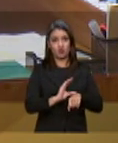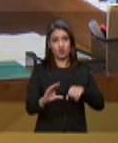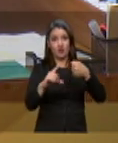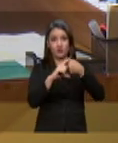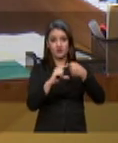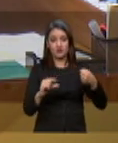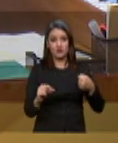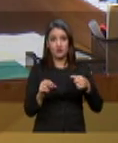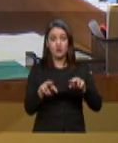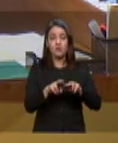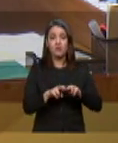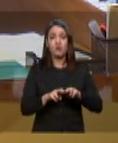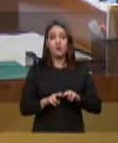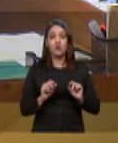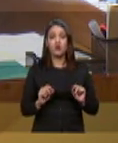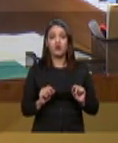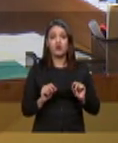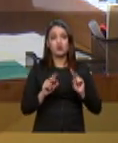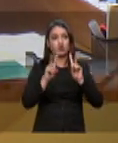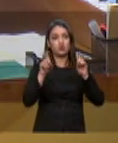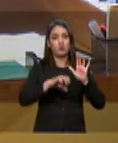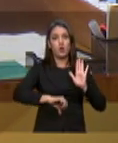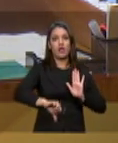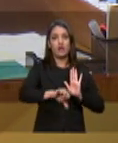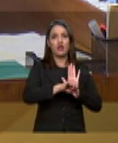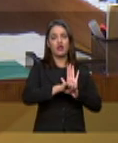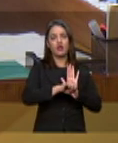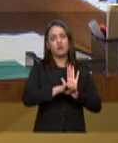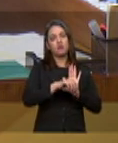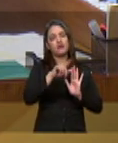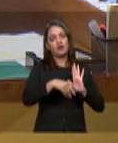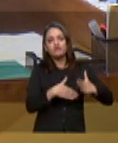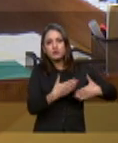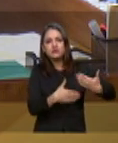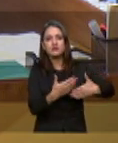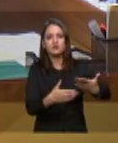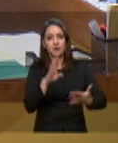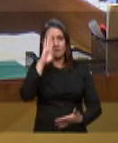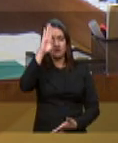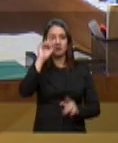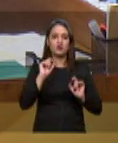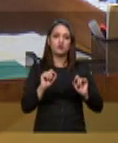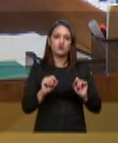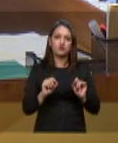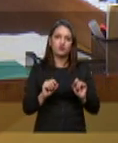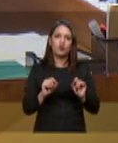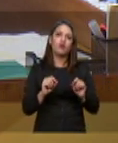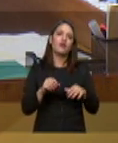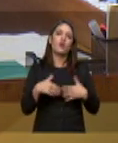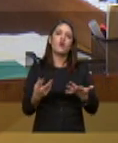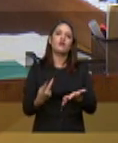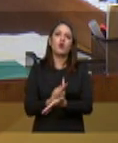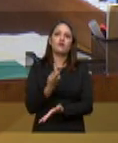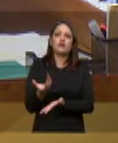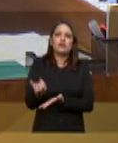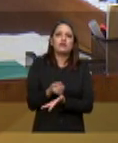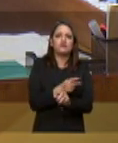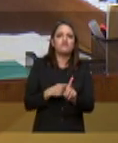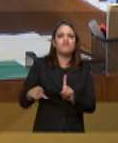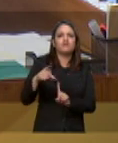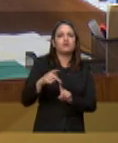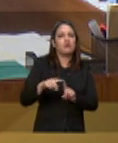no que se refere aos crimes de natureza formal, especialmente de apropriação indébita previdenciária, artigo